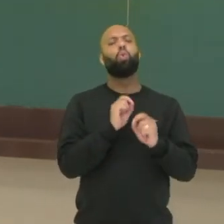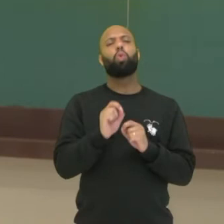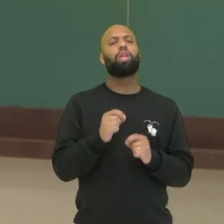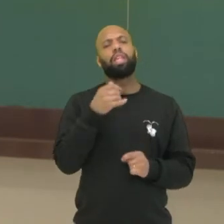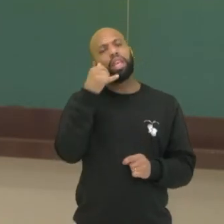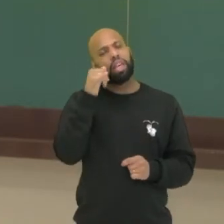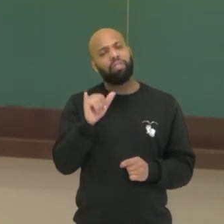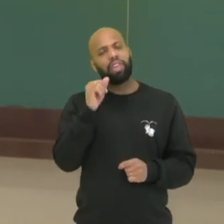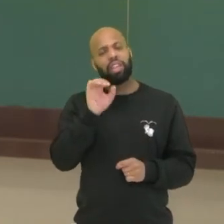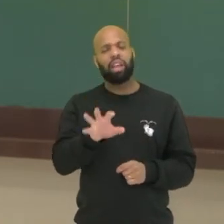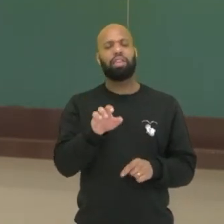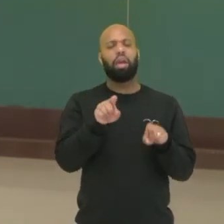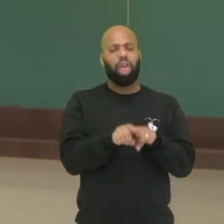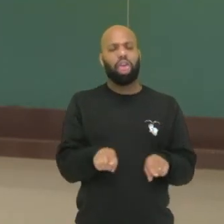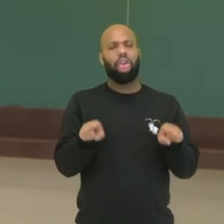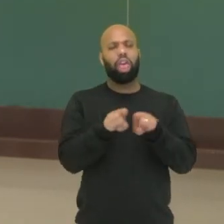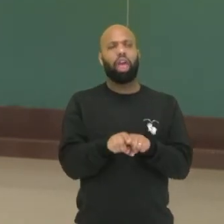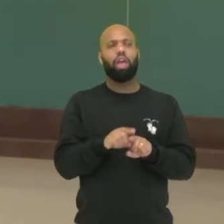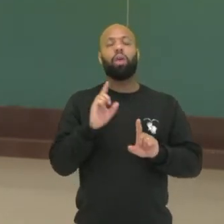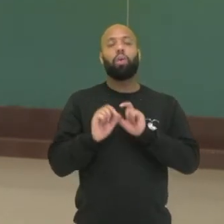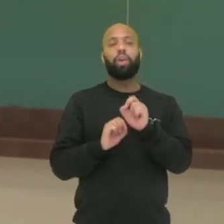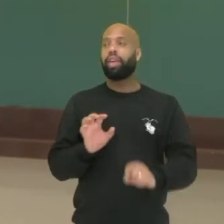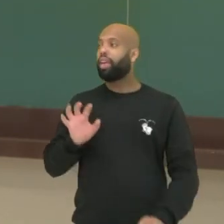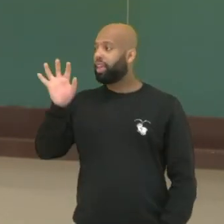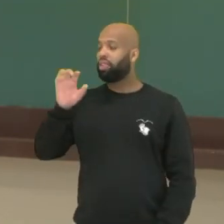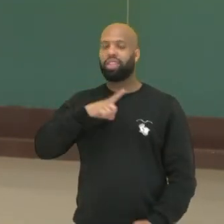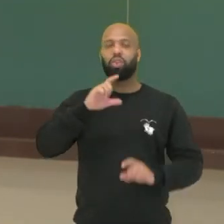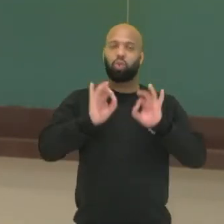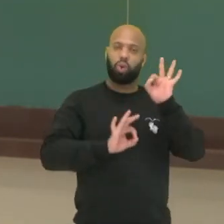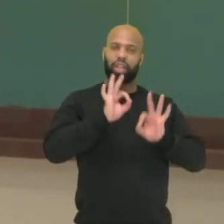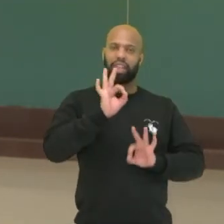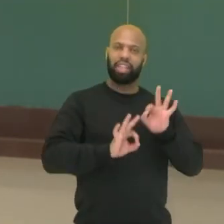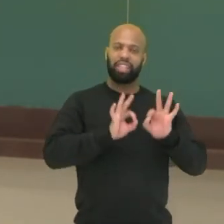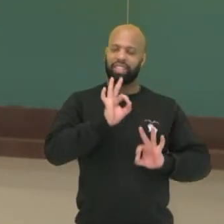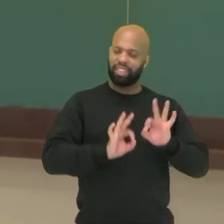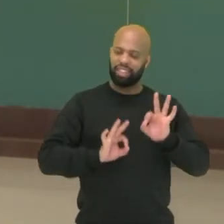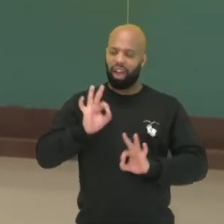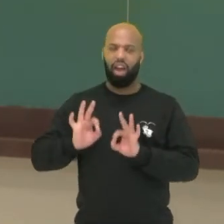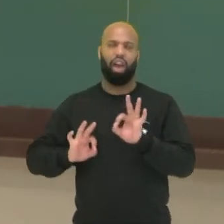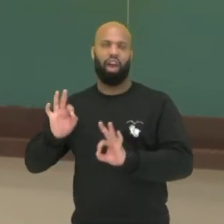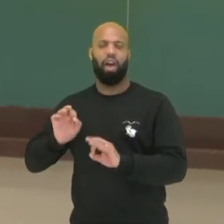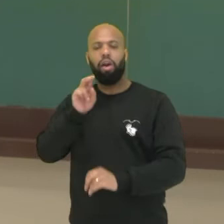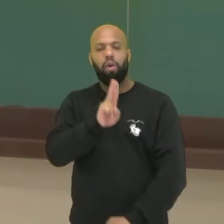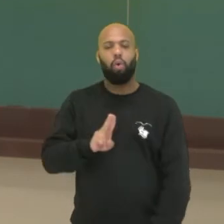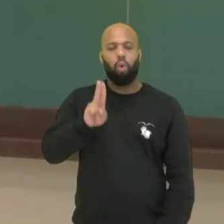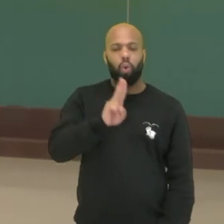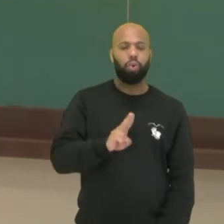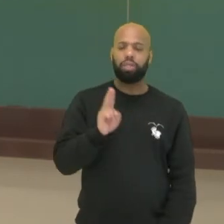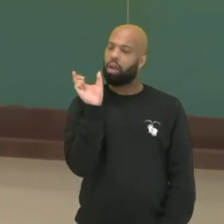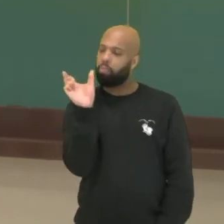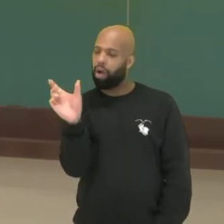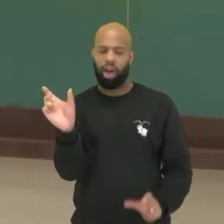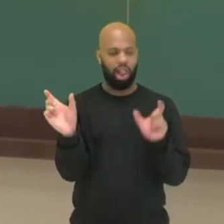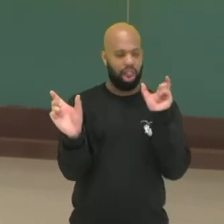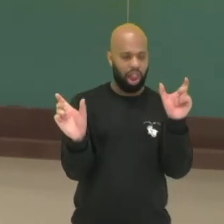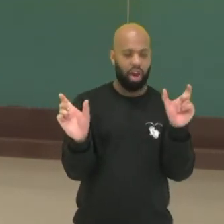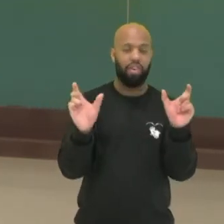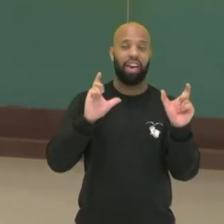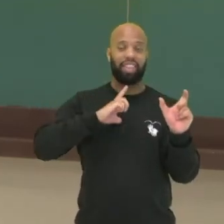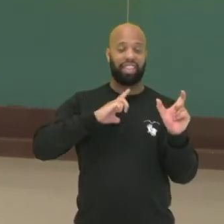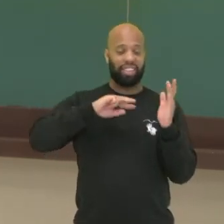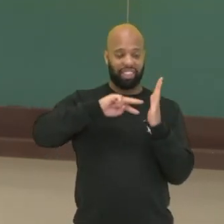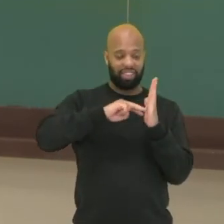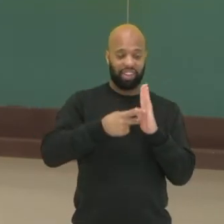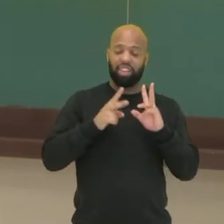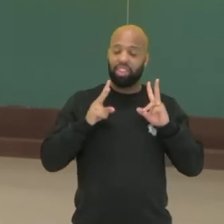evitar essa repetição? A solução está aqui, é organizar a progressão, utiliza sinônimos. Então aqui, para evitar